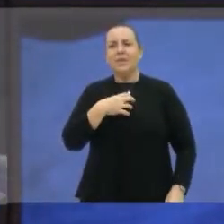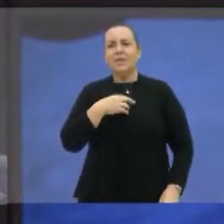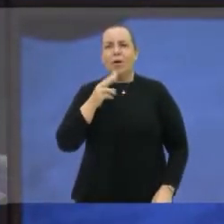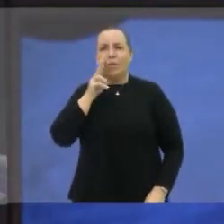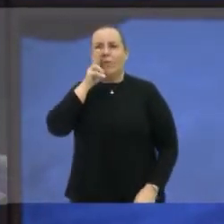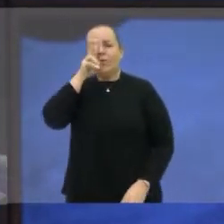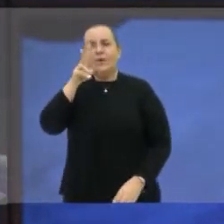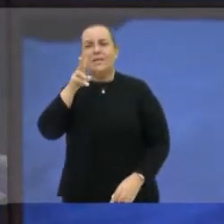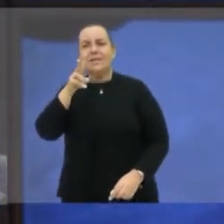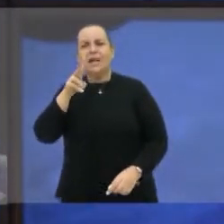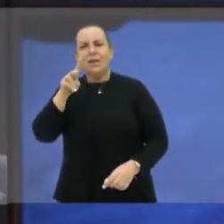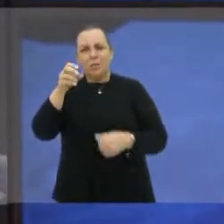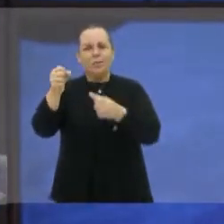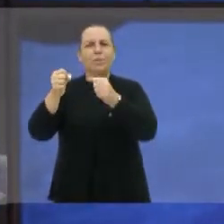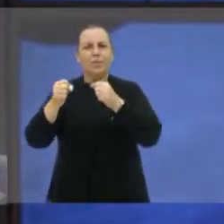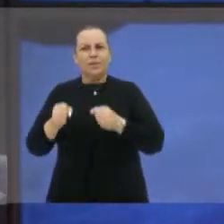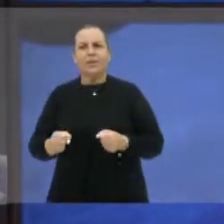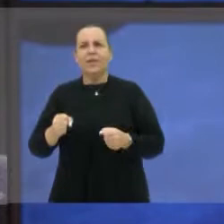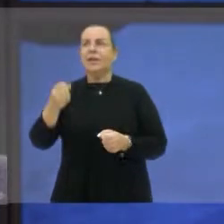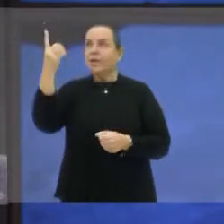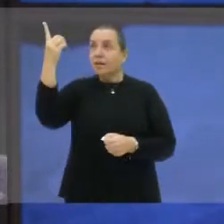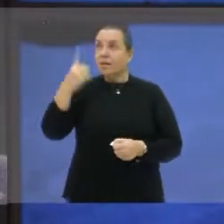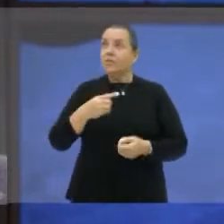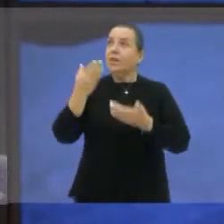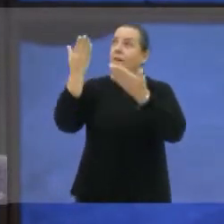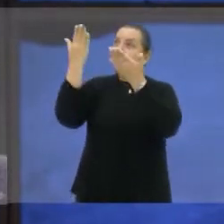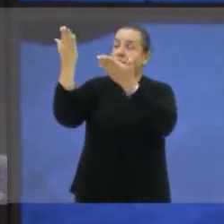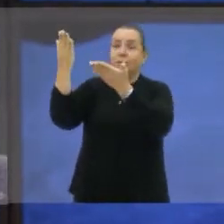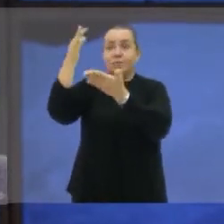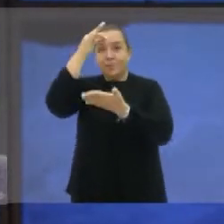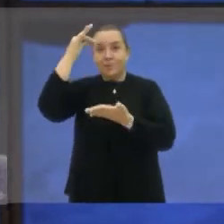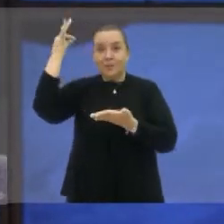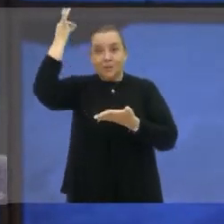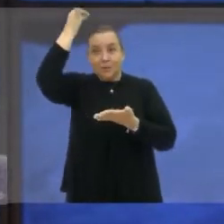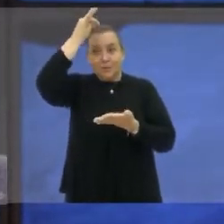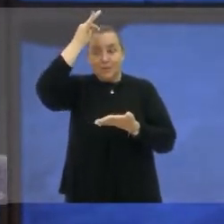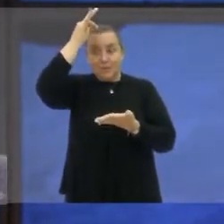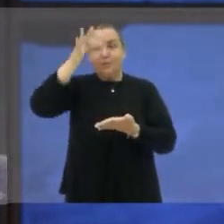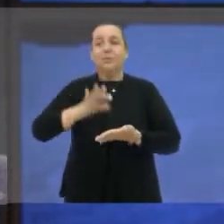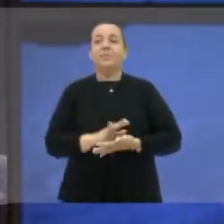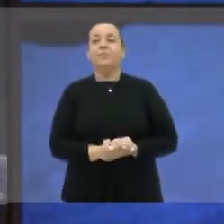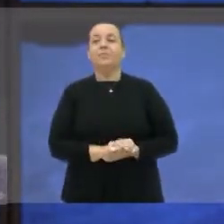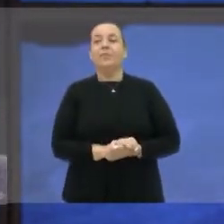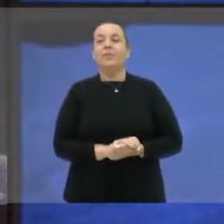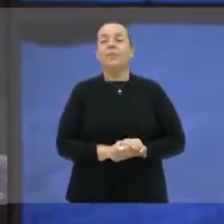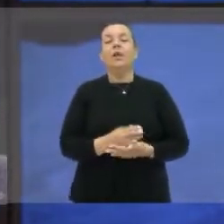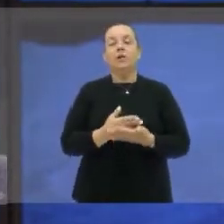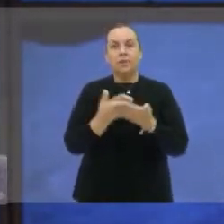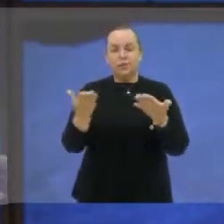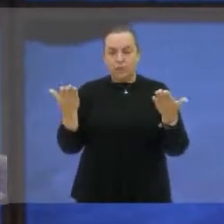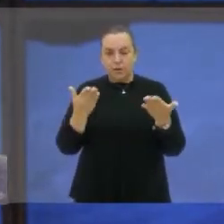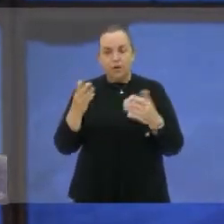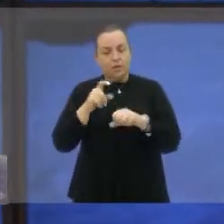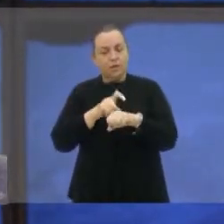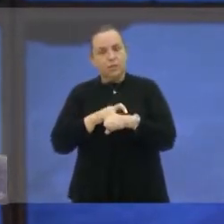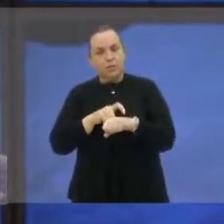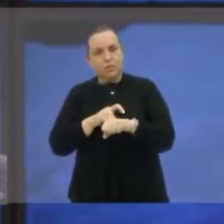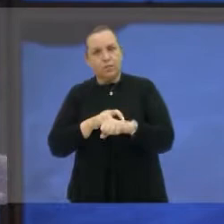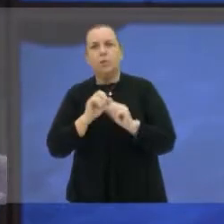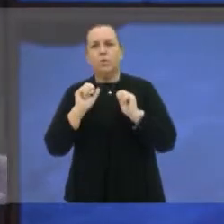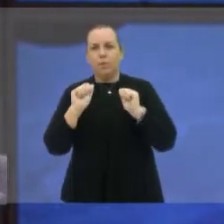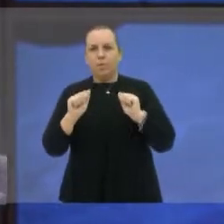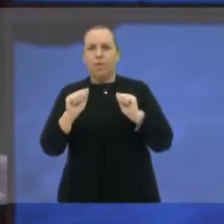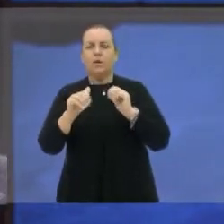força e o poder que vem do alto, vem do Espírito Santo. E você agora, neste momento, pode mandando a